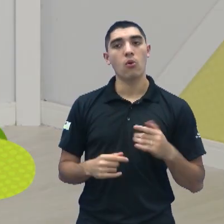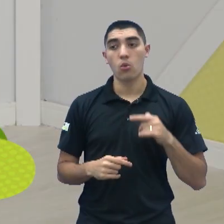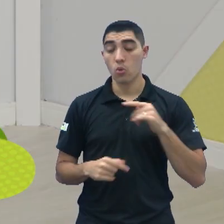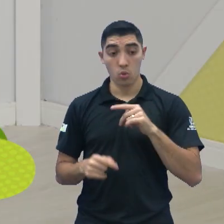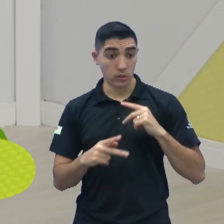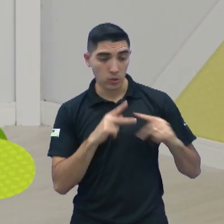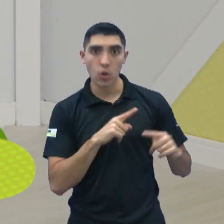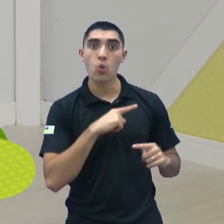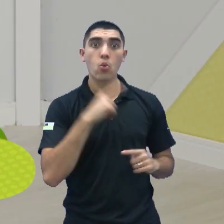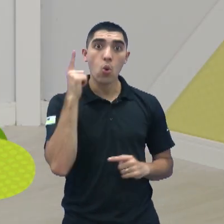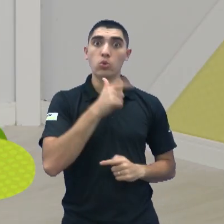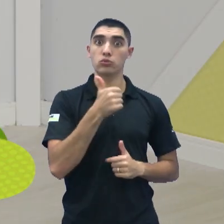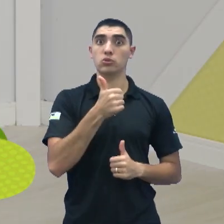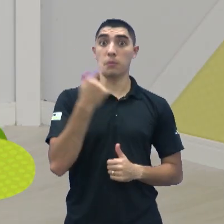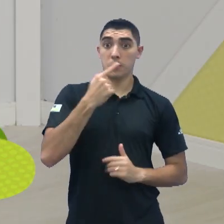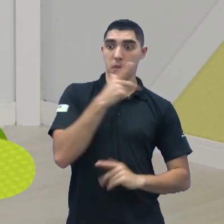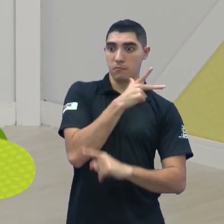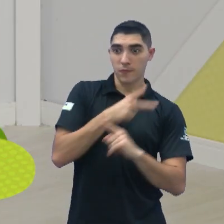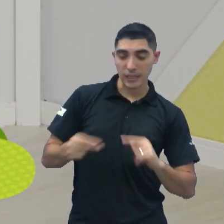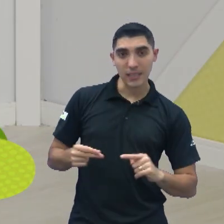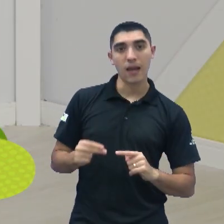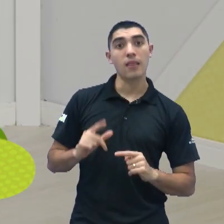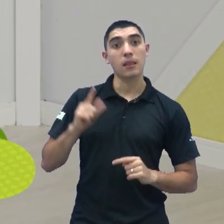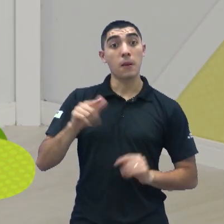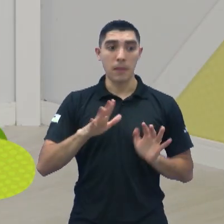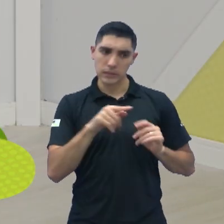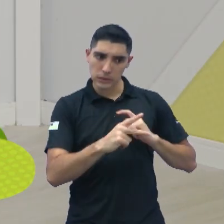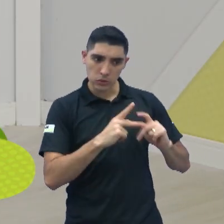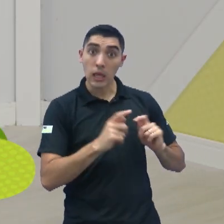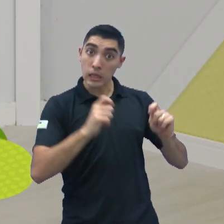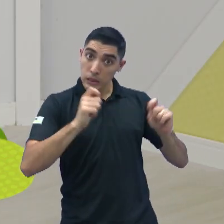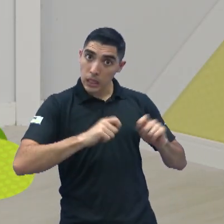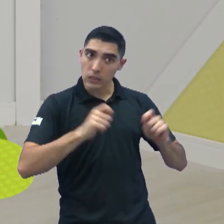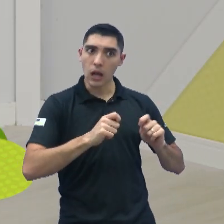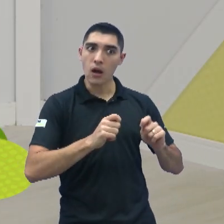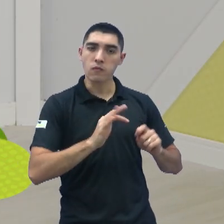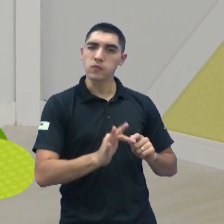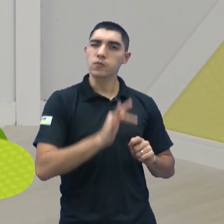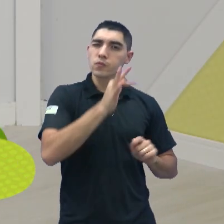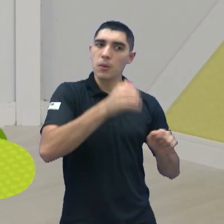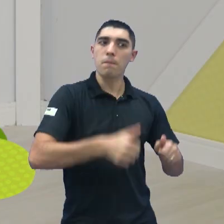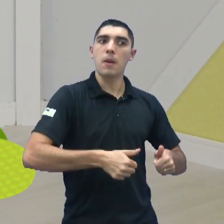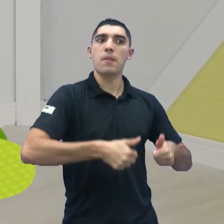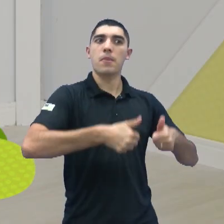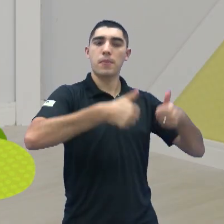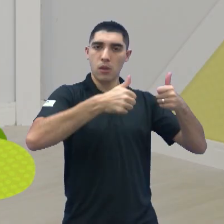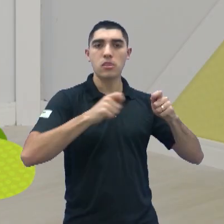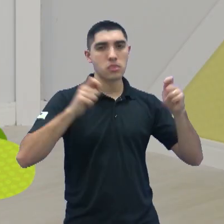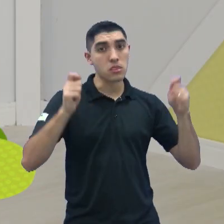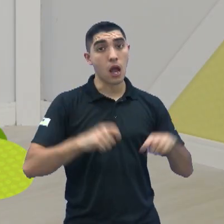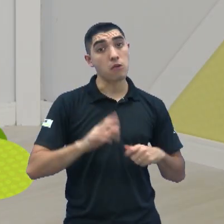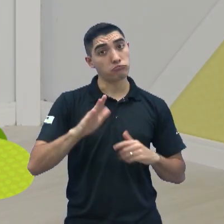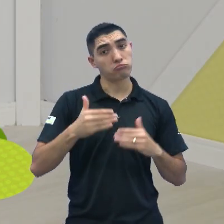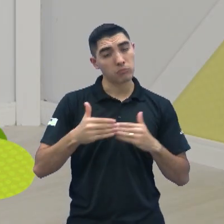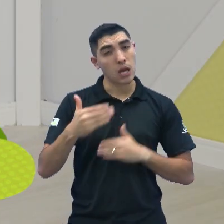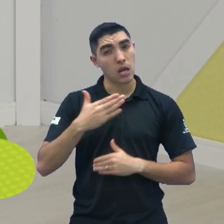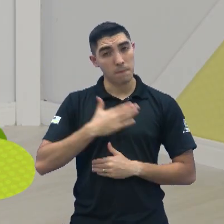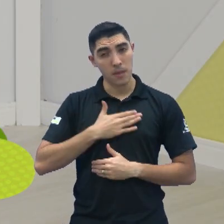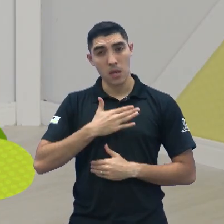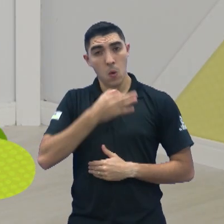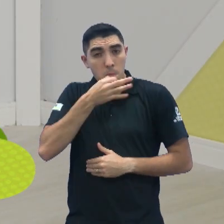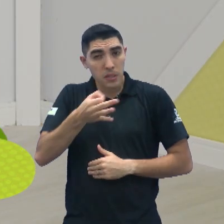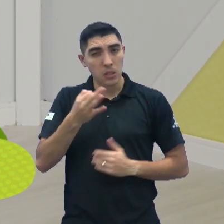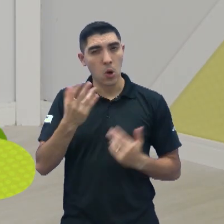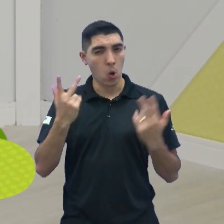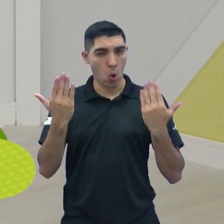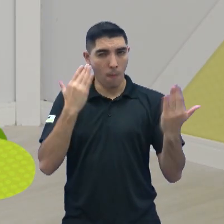SESI, mostra que esse São José pode dar frutos lá na frente nesse Campeonato Paulista. Provavelmente, acho que diferente do ano passado,